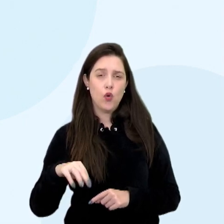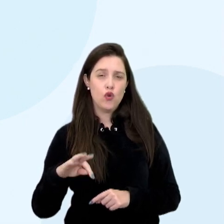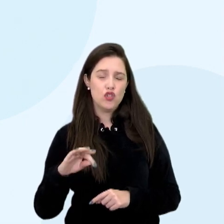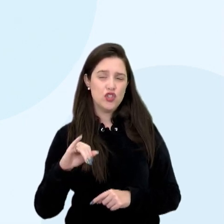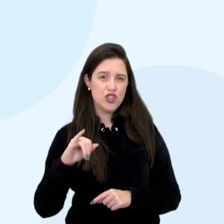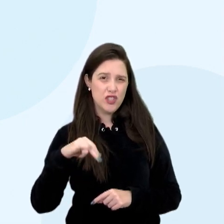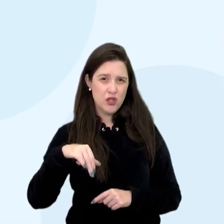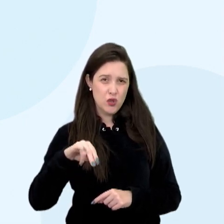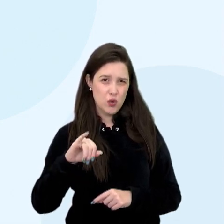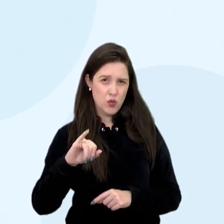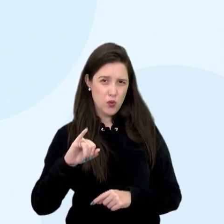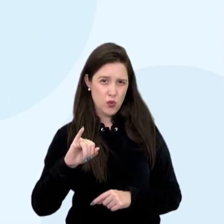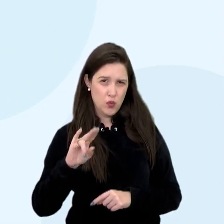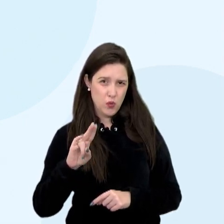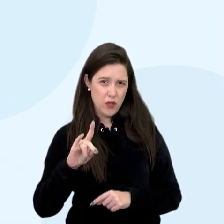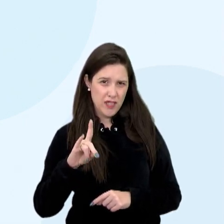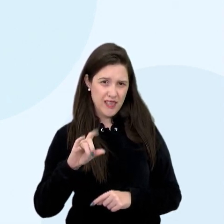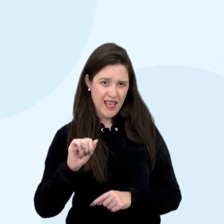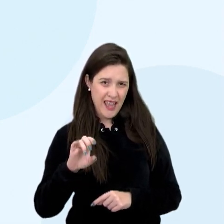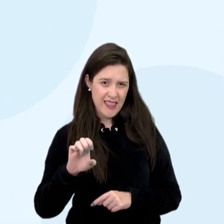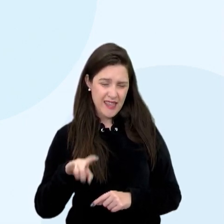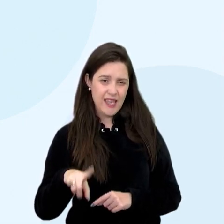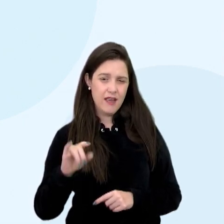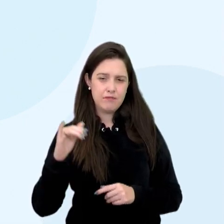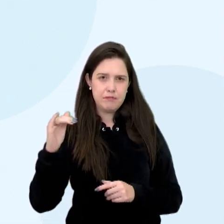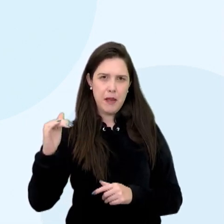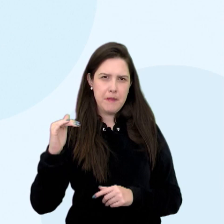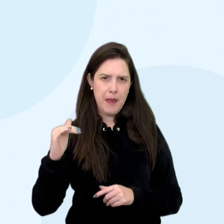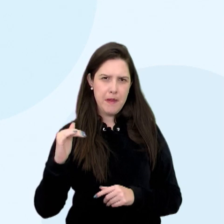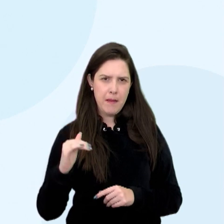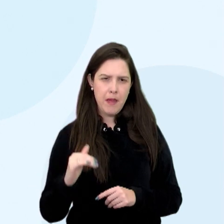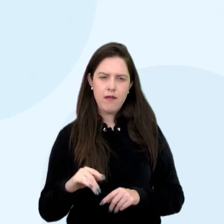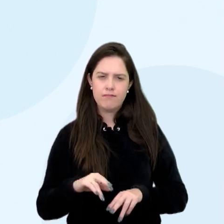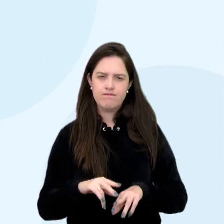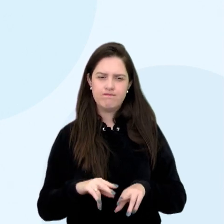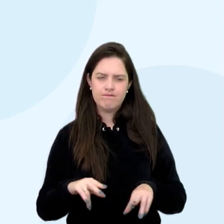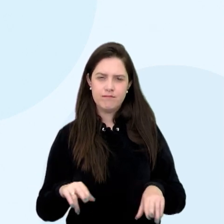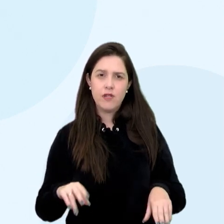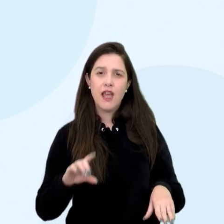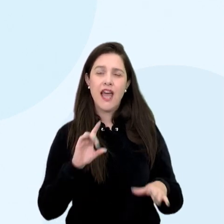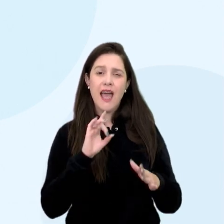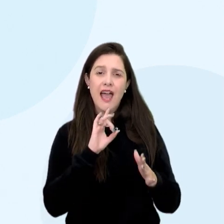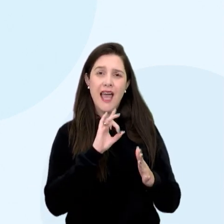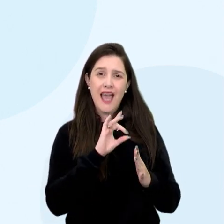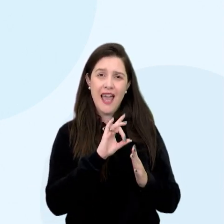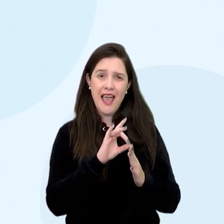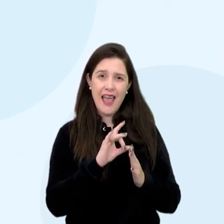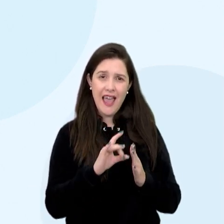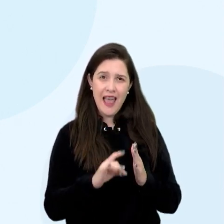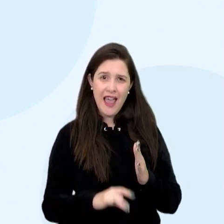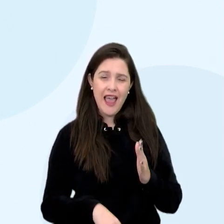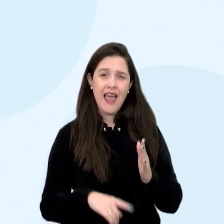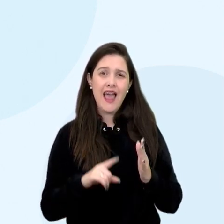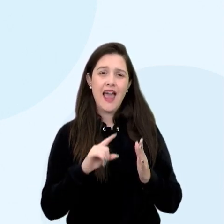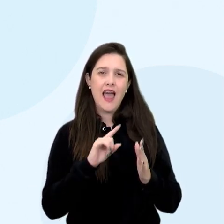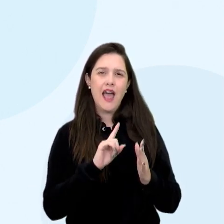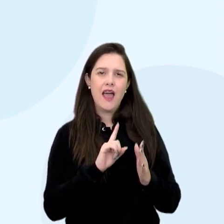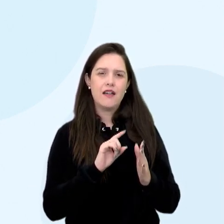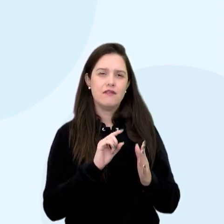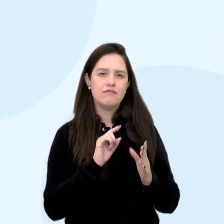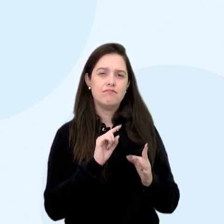aí, né, até pela imagem, né, bem claramente, né, que cada descontinuidade está numa faixa